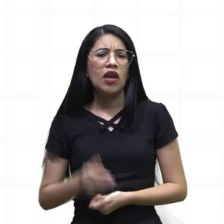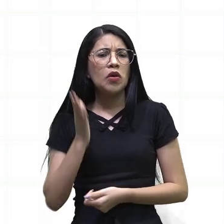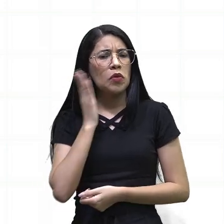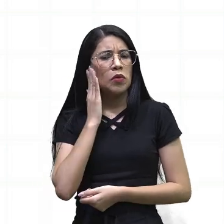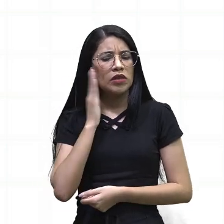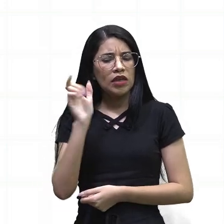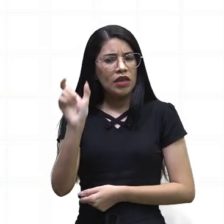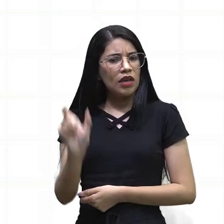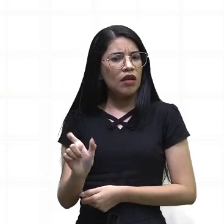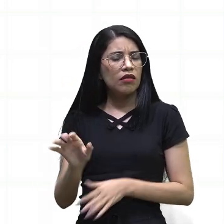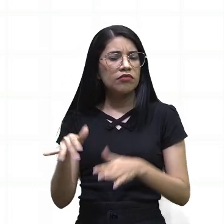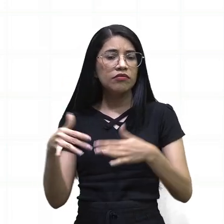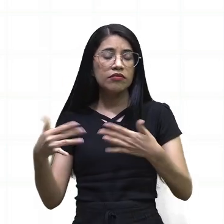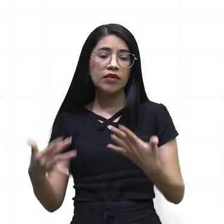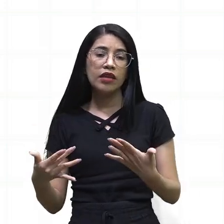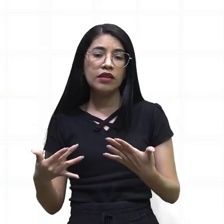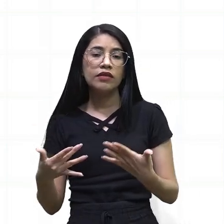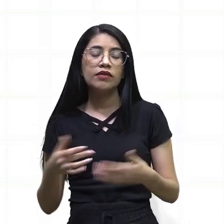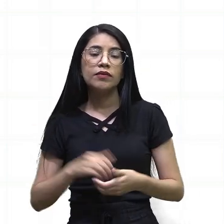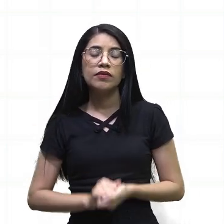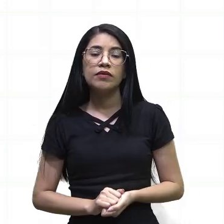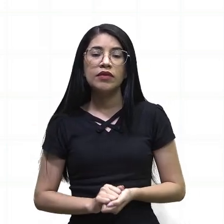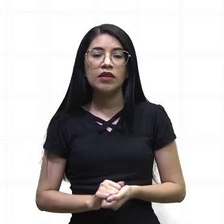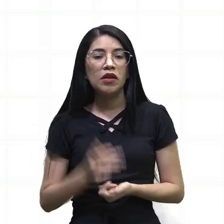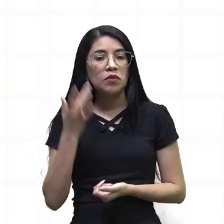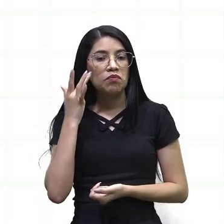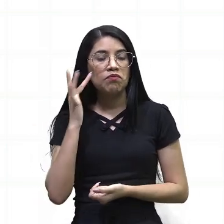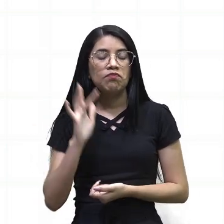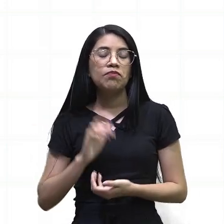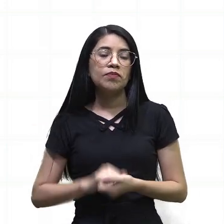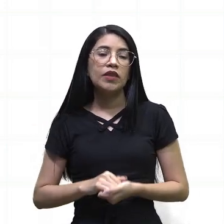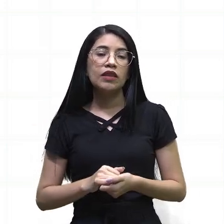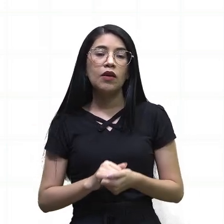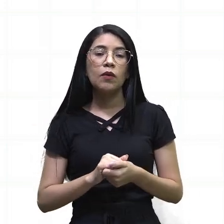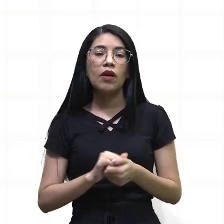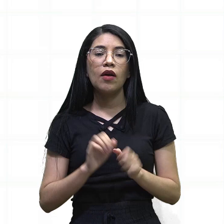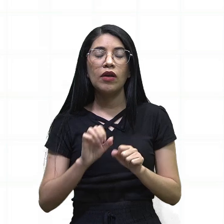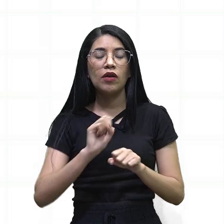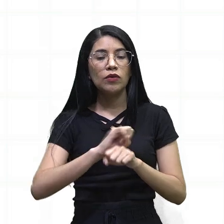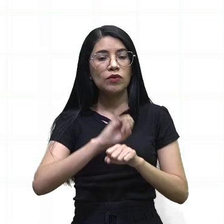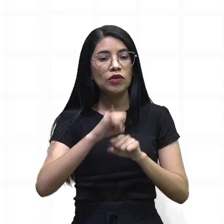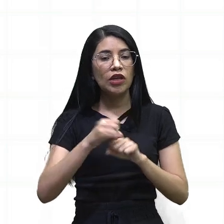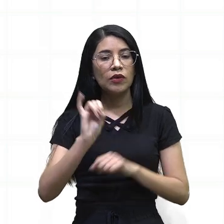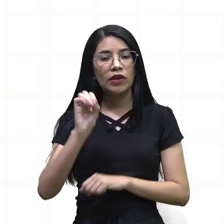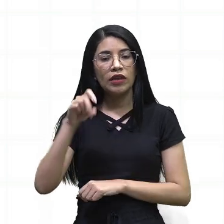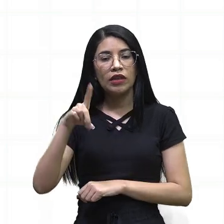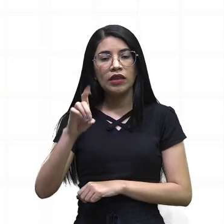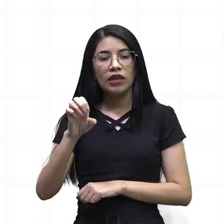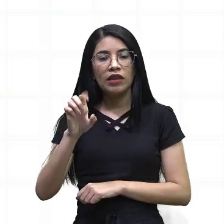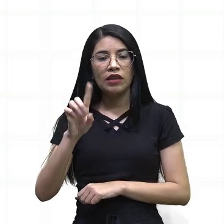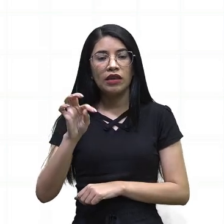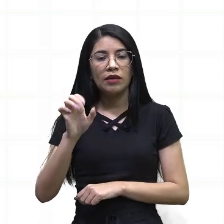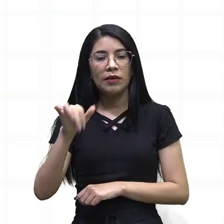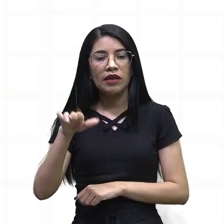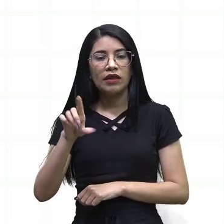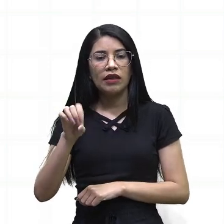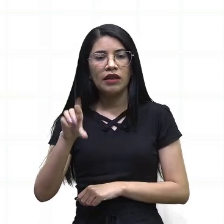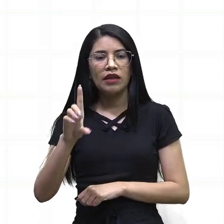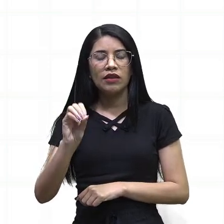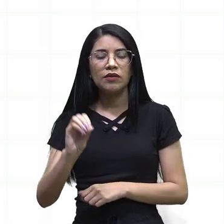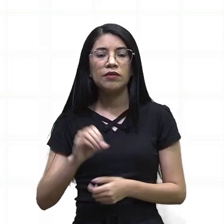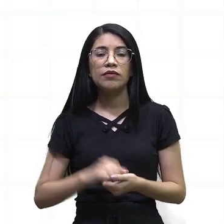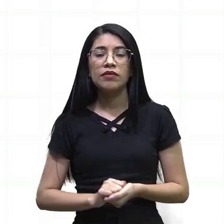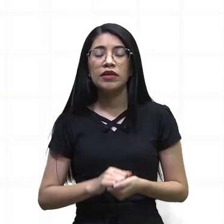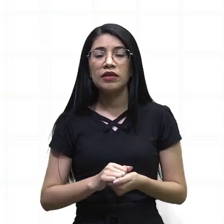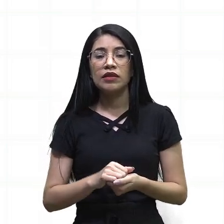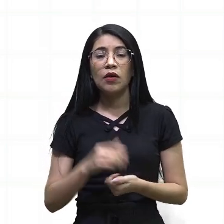é esse alguém, gente. Alguém, não sei. Então aqui sujeito indeterminado.